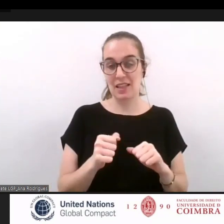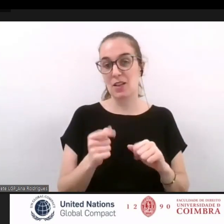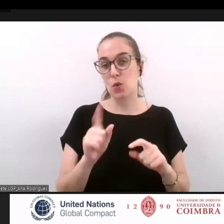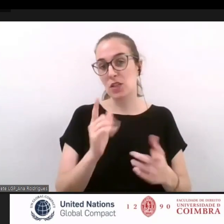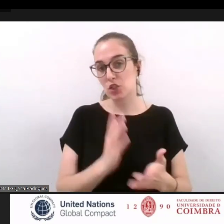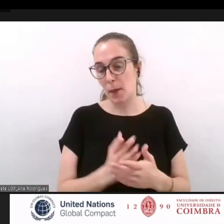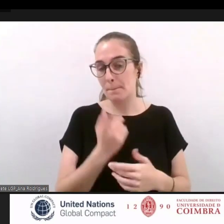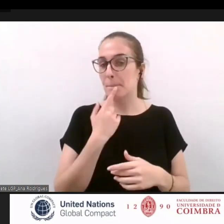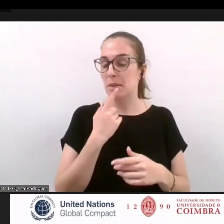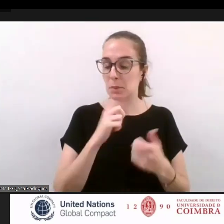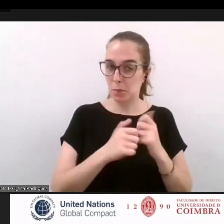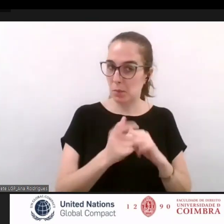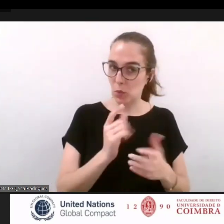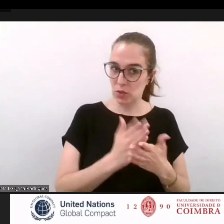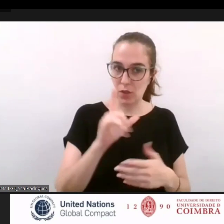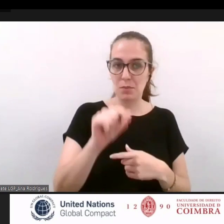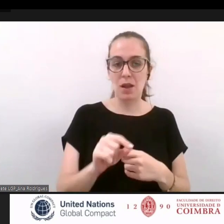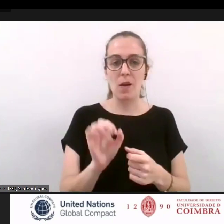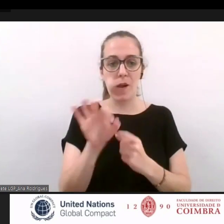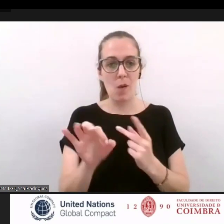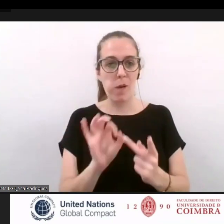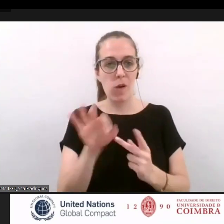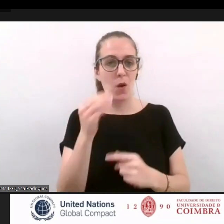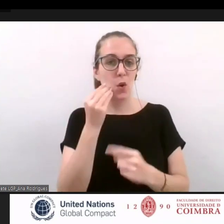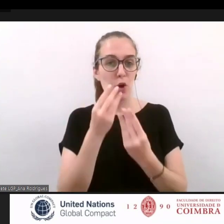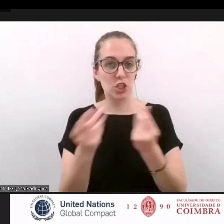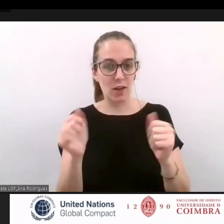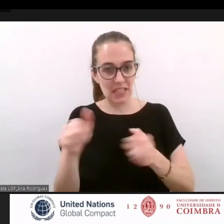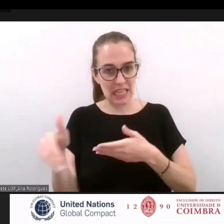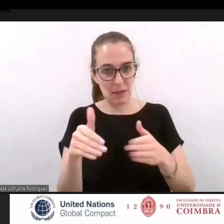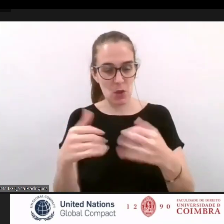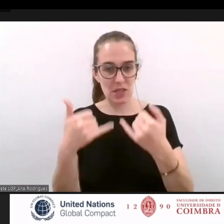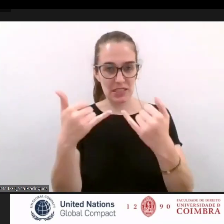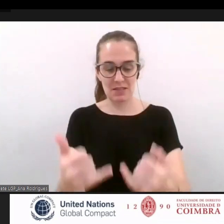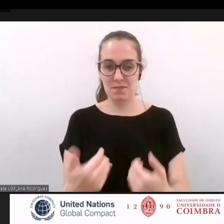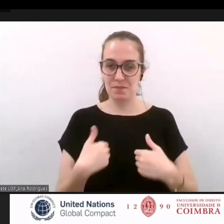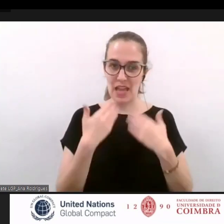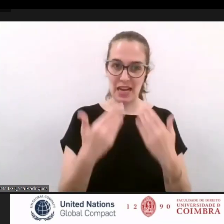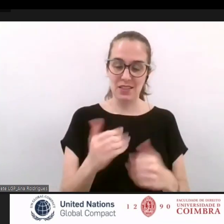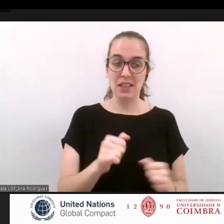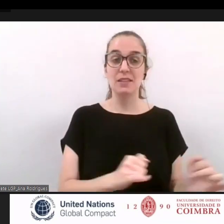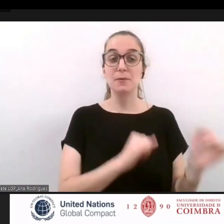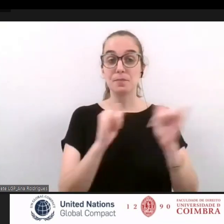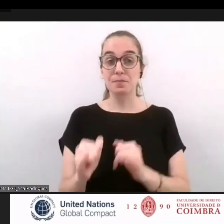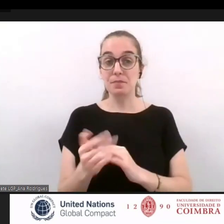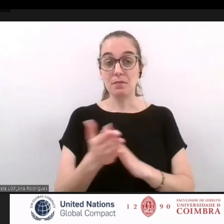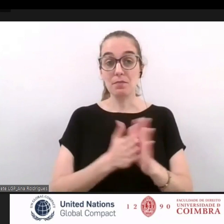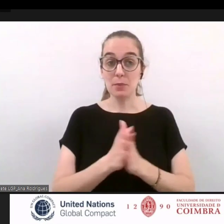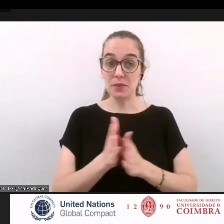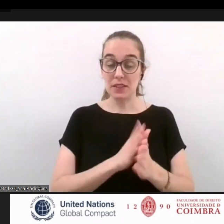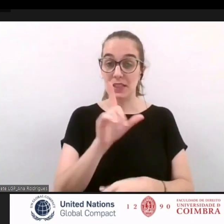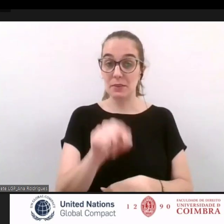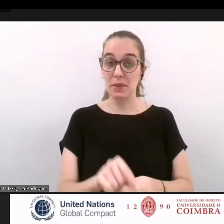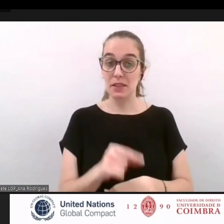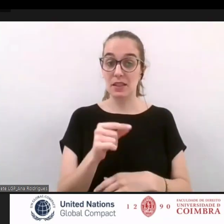só a identificação dos problemas, já nos aponta pistas para os caminhos a seguir. E eu aproveitaria também, então, para colocar